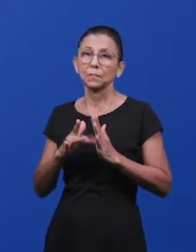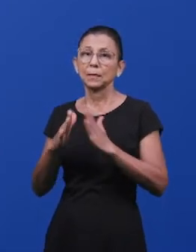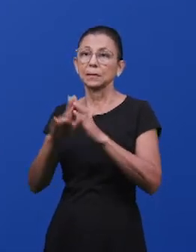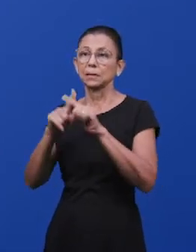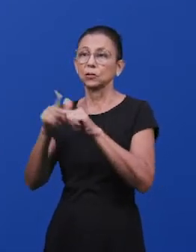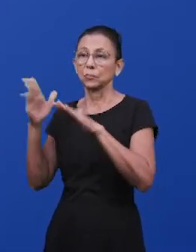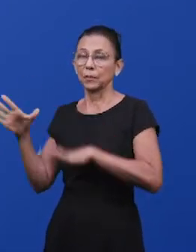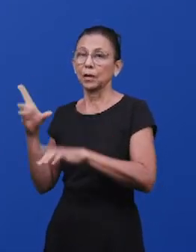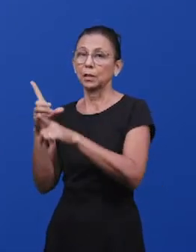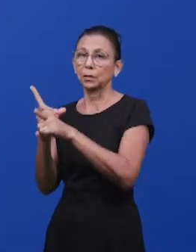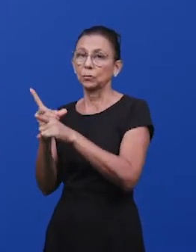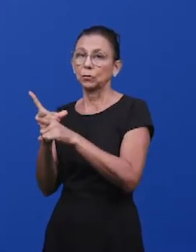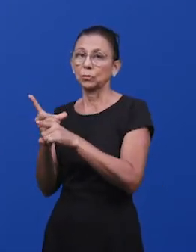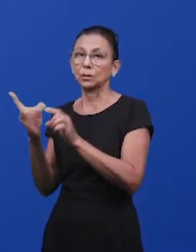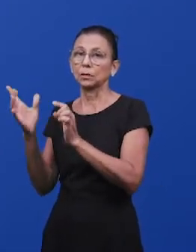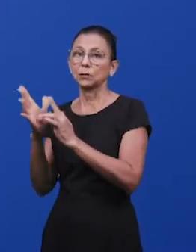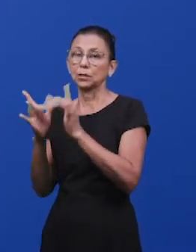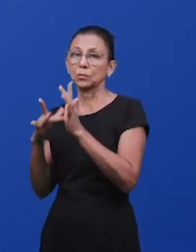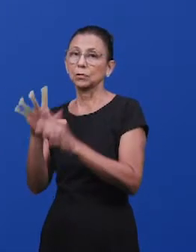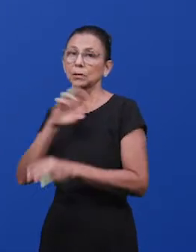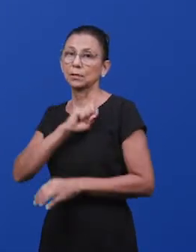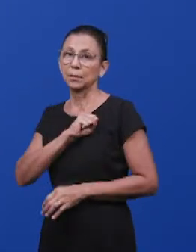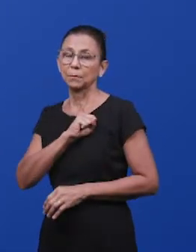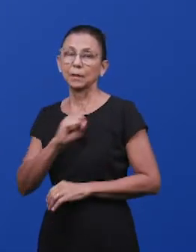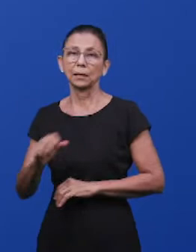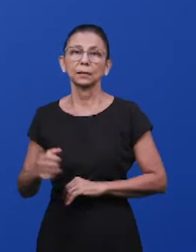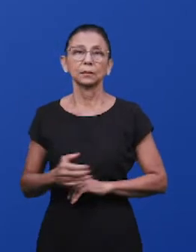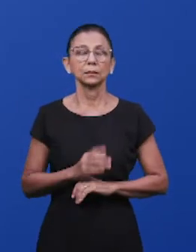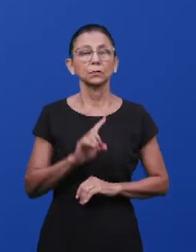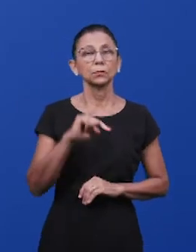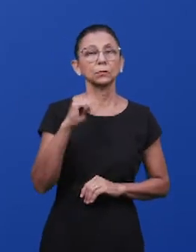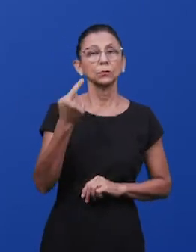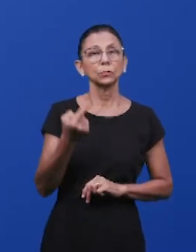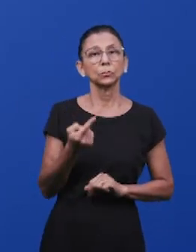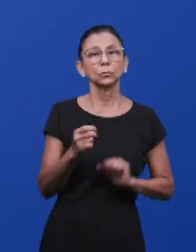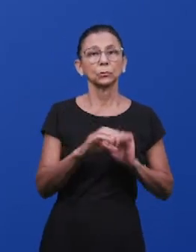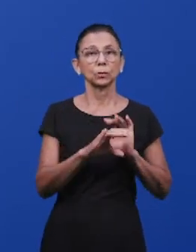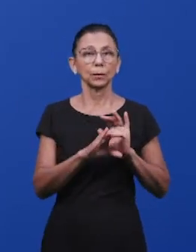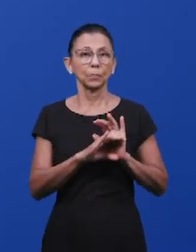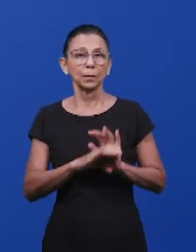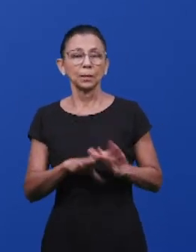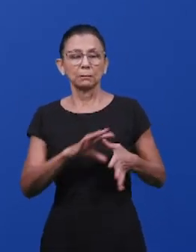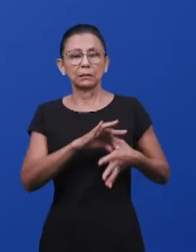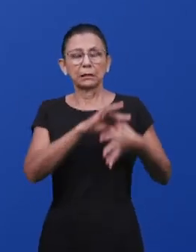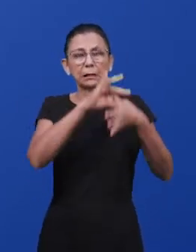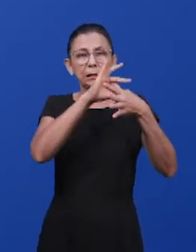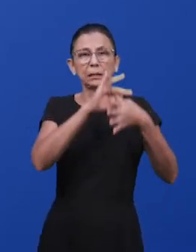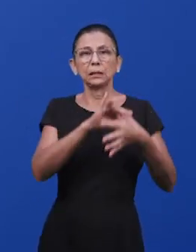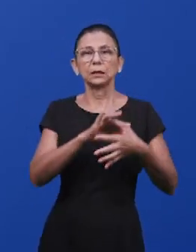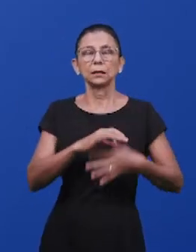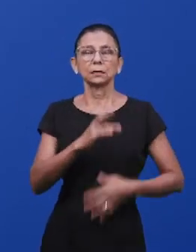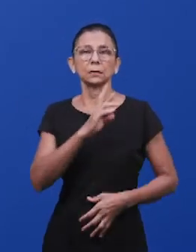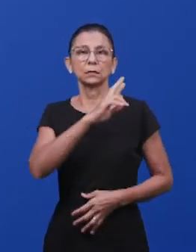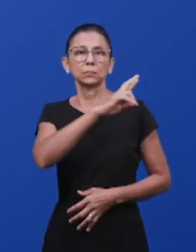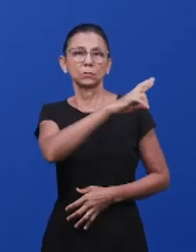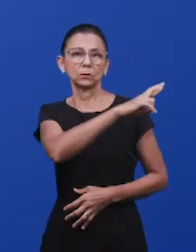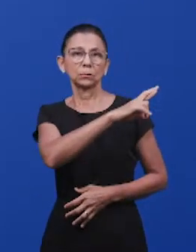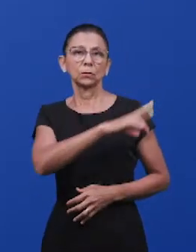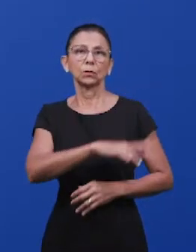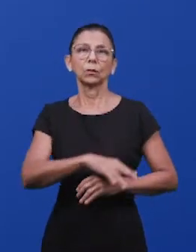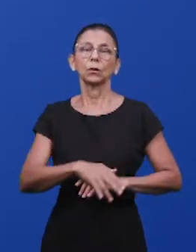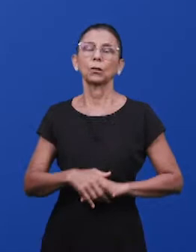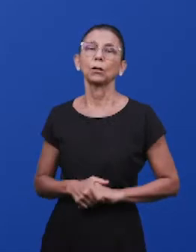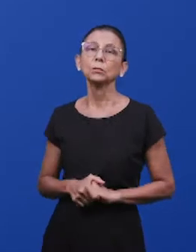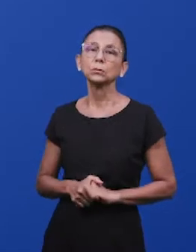capítulo 5, verso 7, há um encontro entre as lideranças religiosas, ou seja, os guardas e a